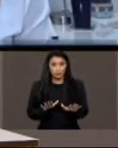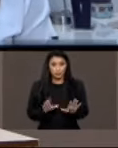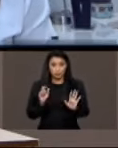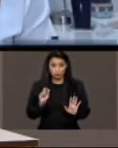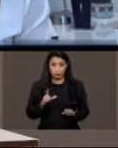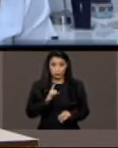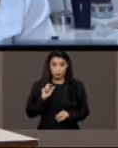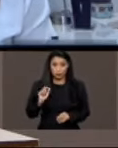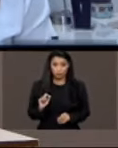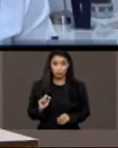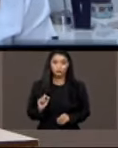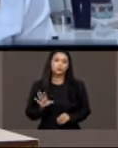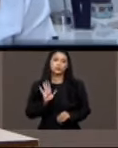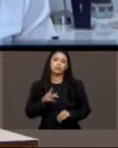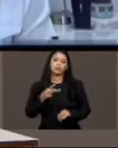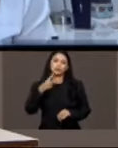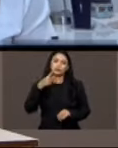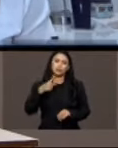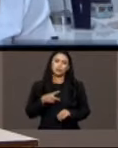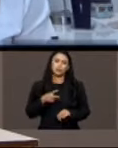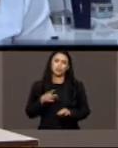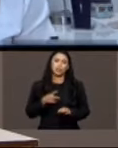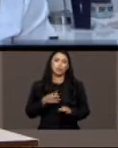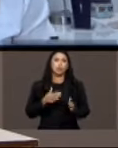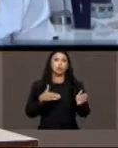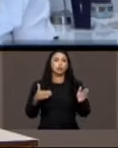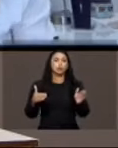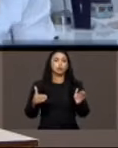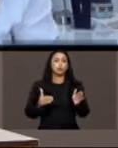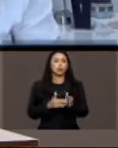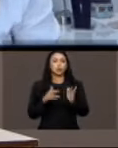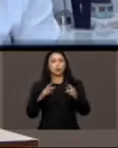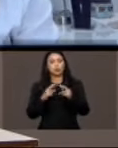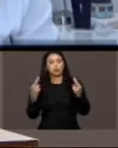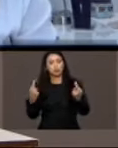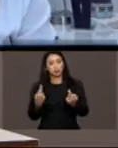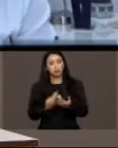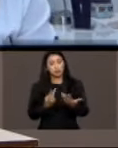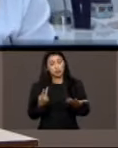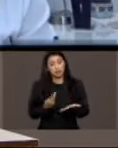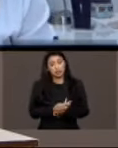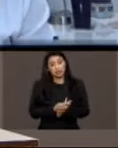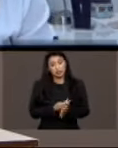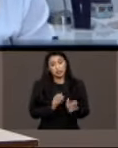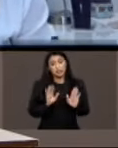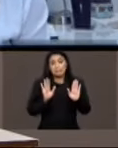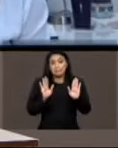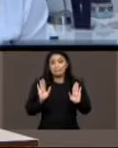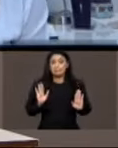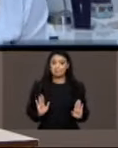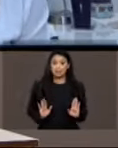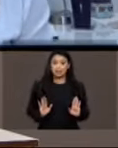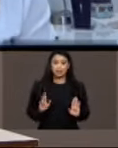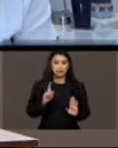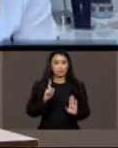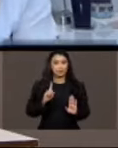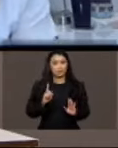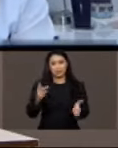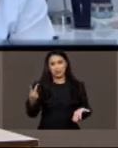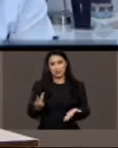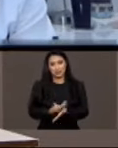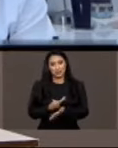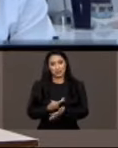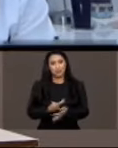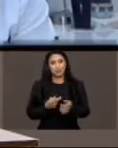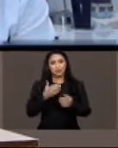seguinte, né? A gente até tinha a expectativa que talvez toda a sessão fosse tomada para isso. Nesse caso, essa expectativa ela não se cumpriu. Tivemos